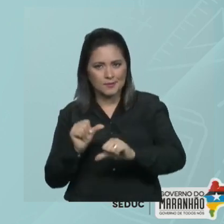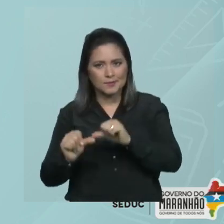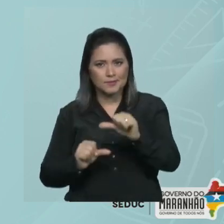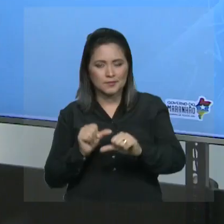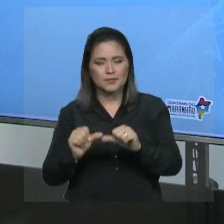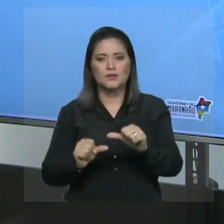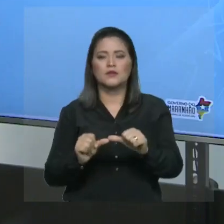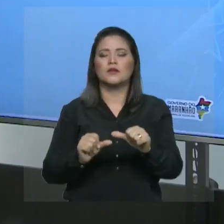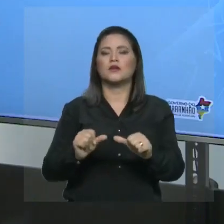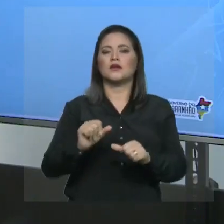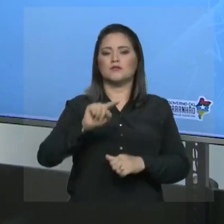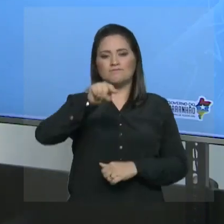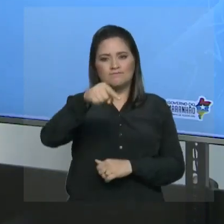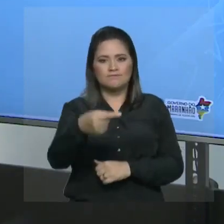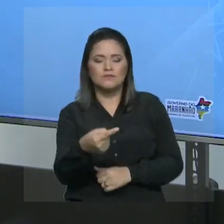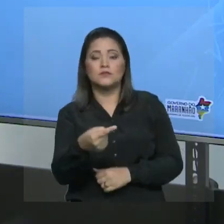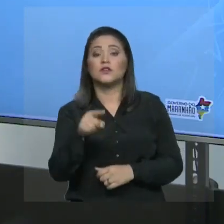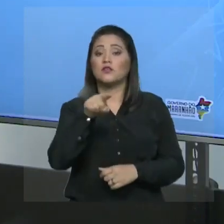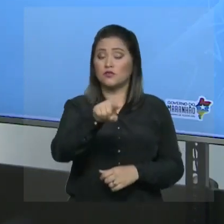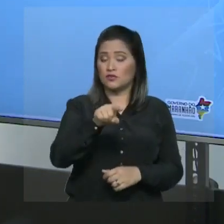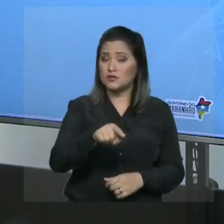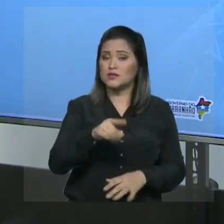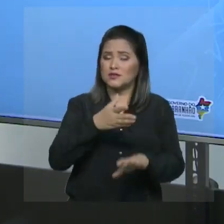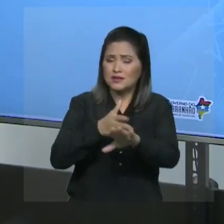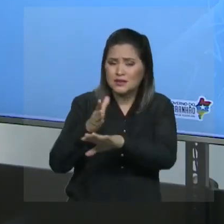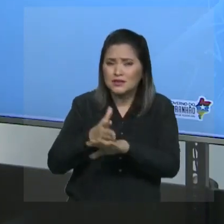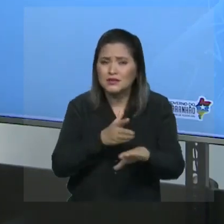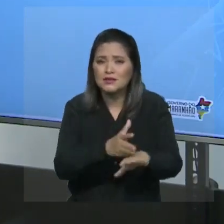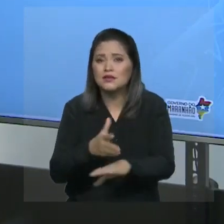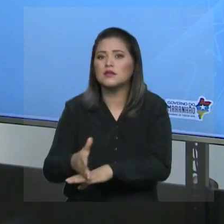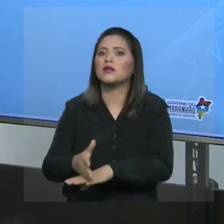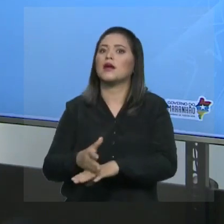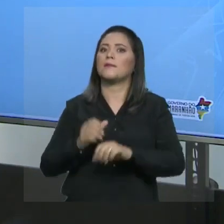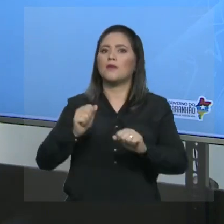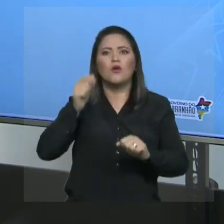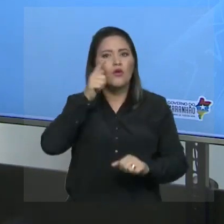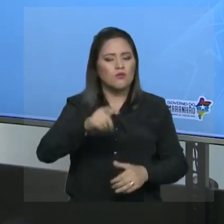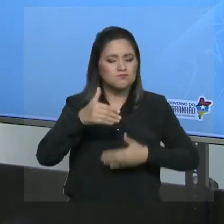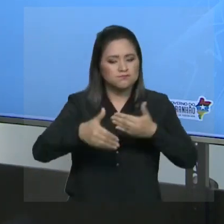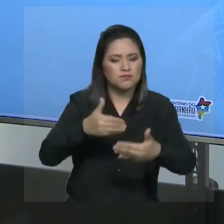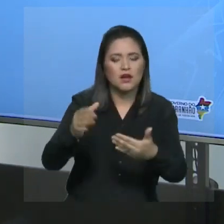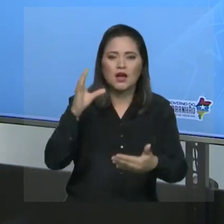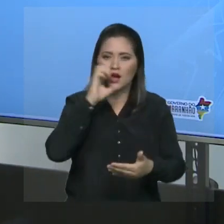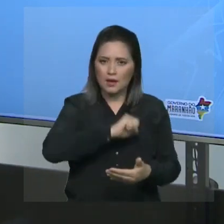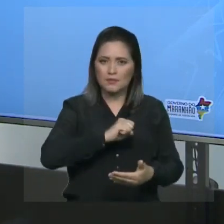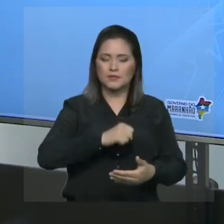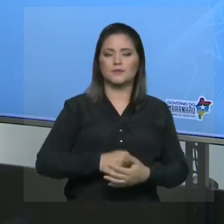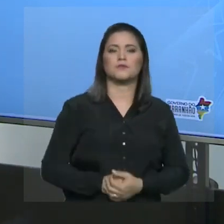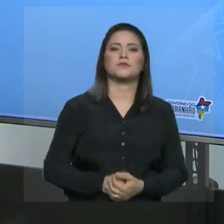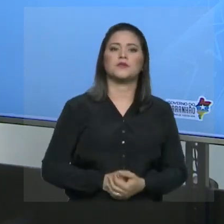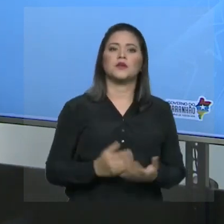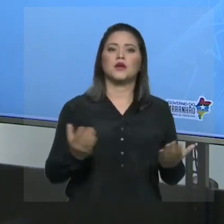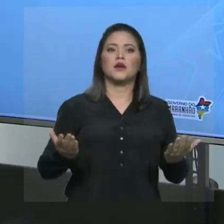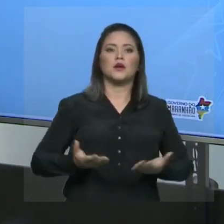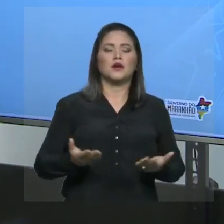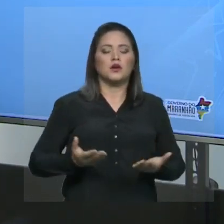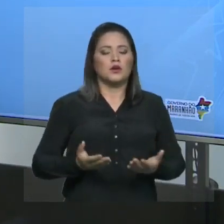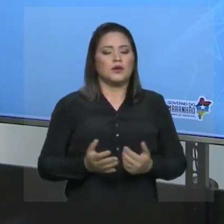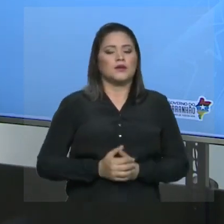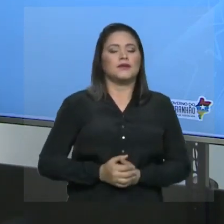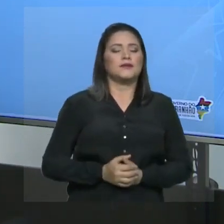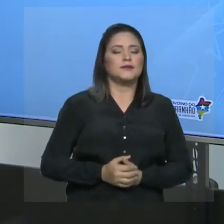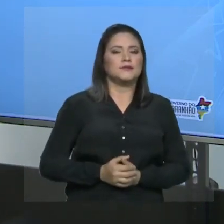Representando uma quantidade. Olha só, turma. Imagina que eu fui numa loja comprar um tênis e esse tênis